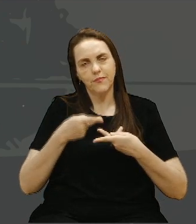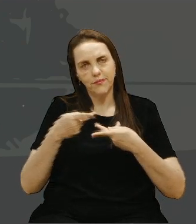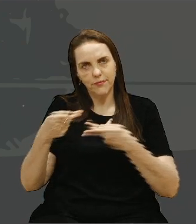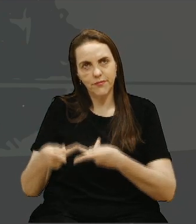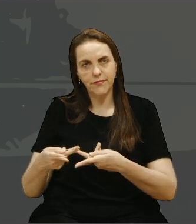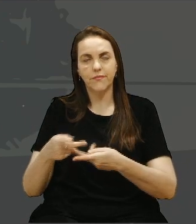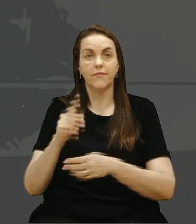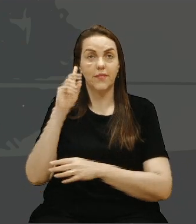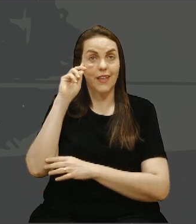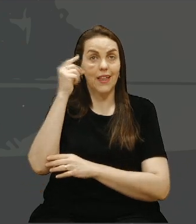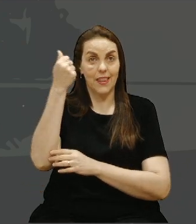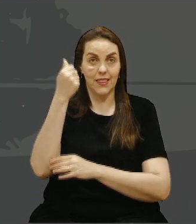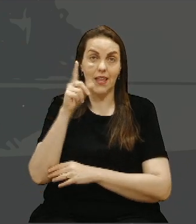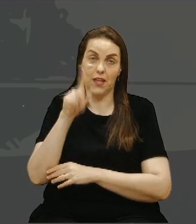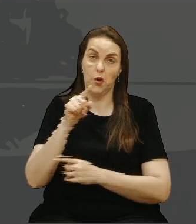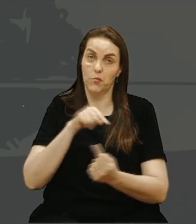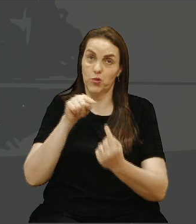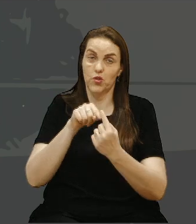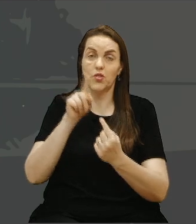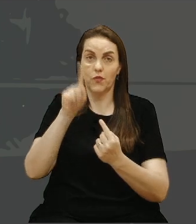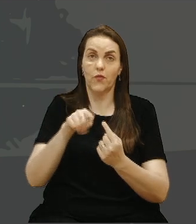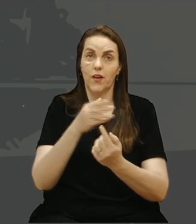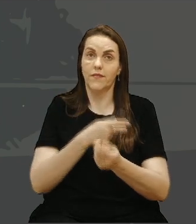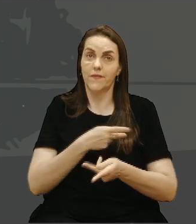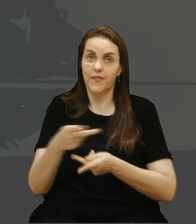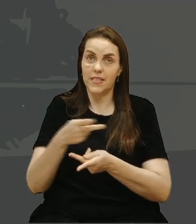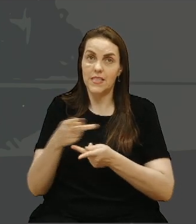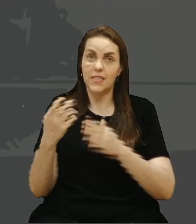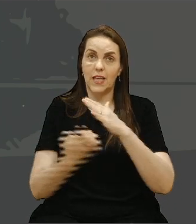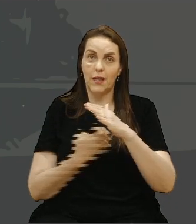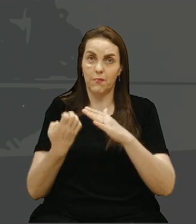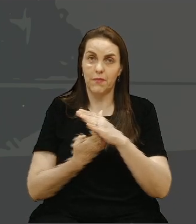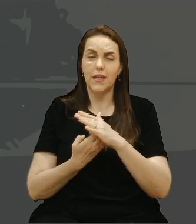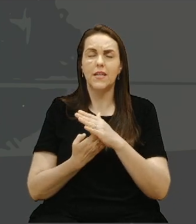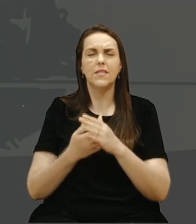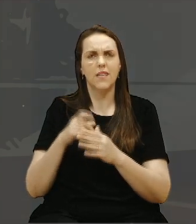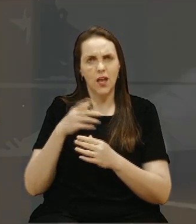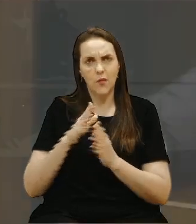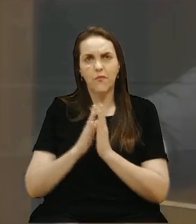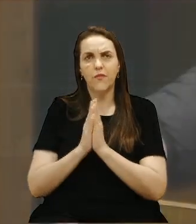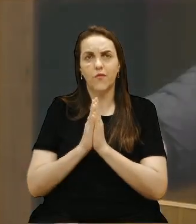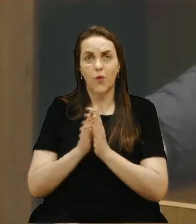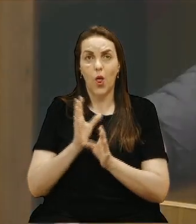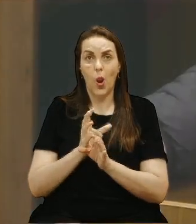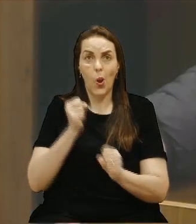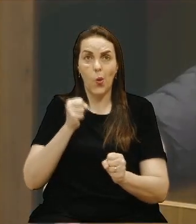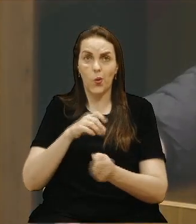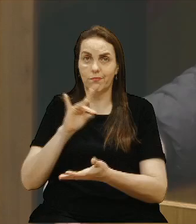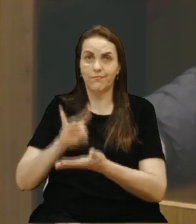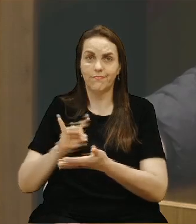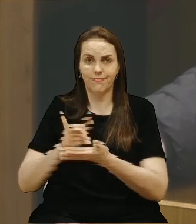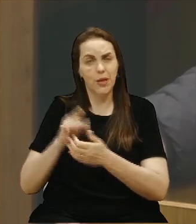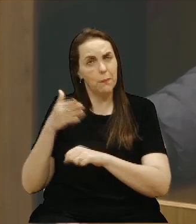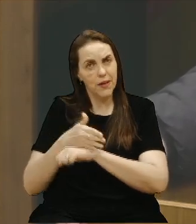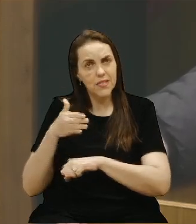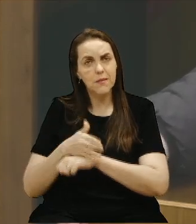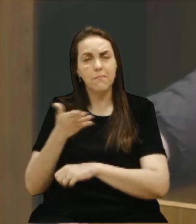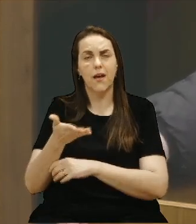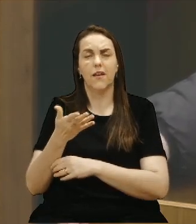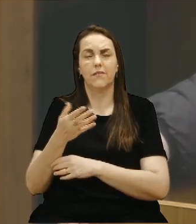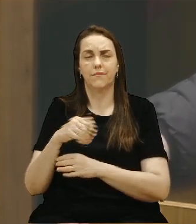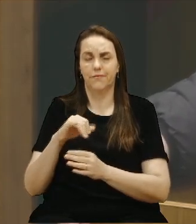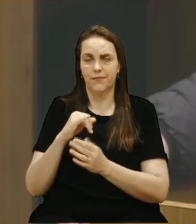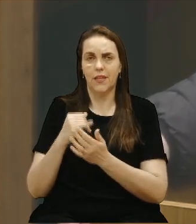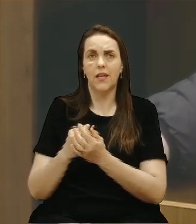às empresas. Deixo aberto aqui o convite a empresas que tenham o lucro real para que possam participar conosco desse projeto, para que possam auxiliar